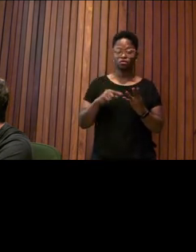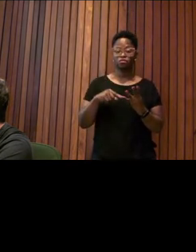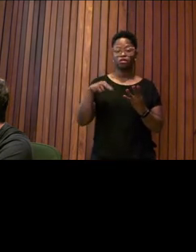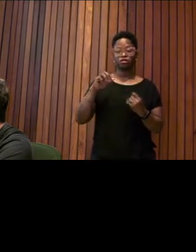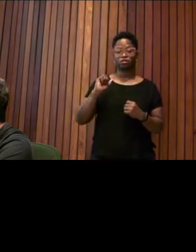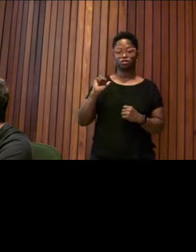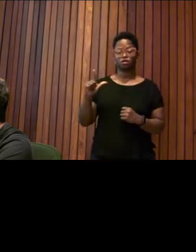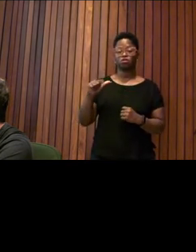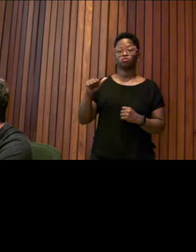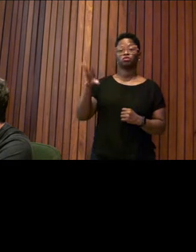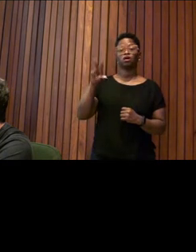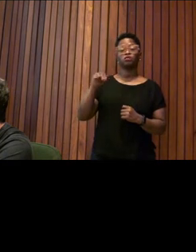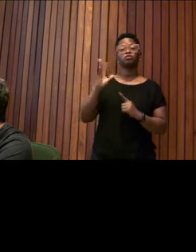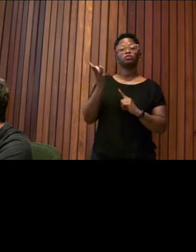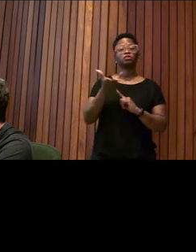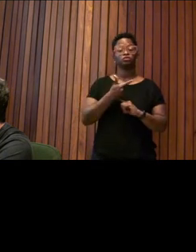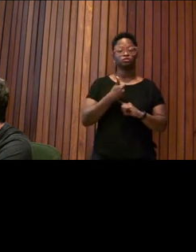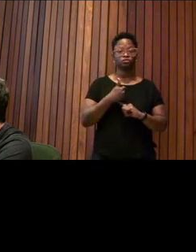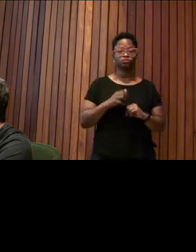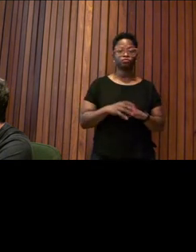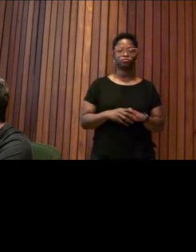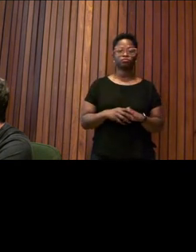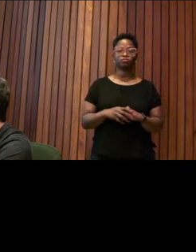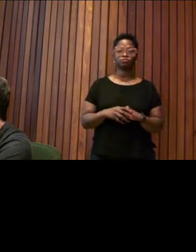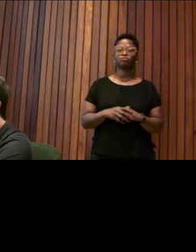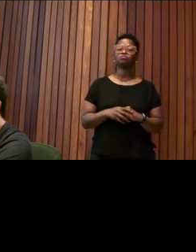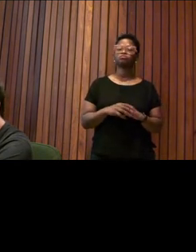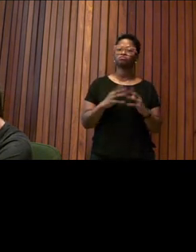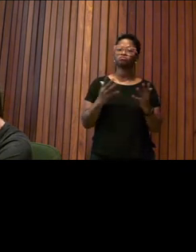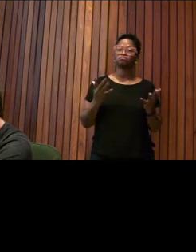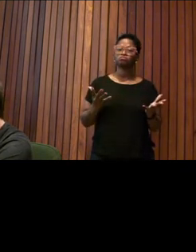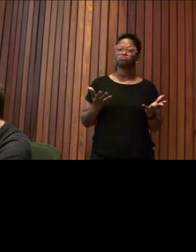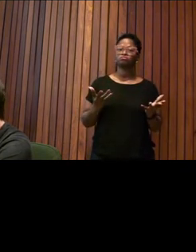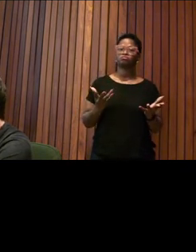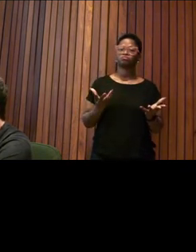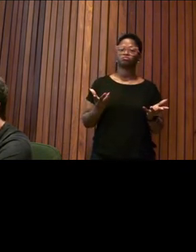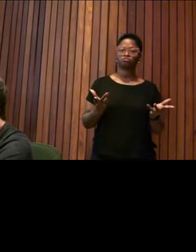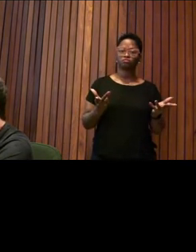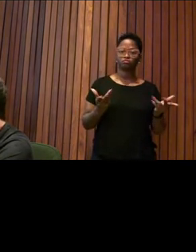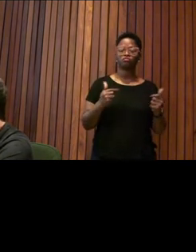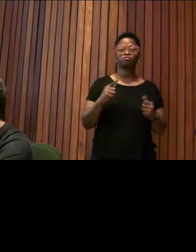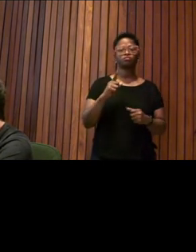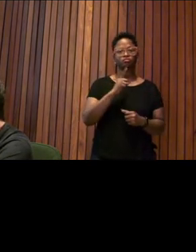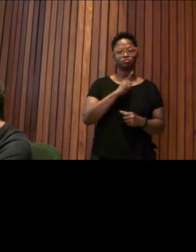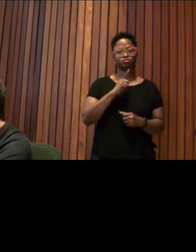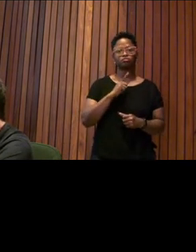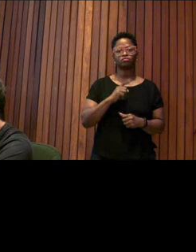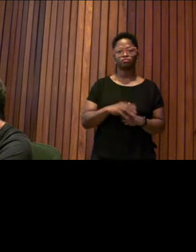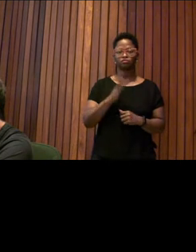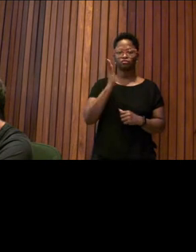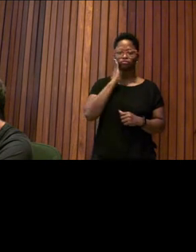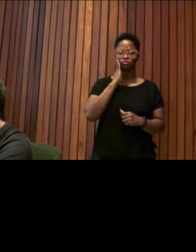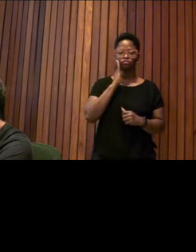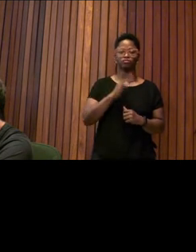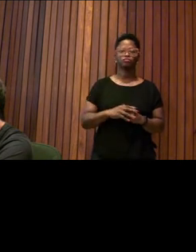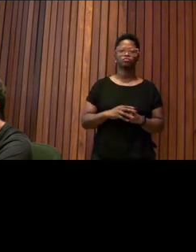os alunos, artistas monstruosos que estão aqui, entendeu? E para mim